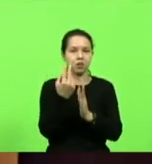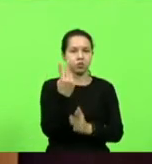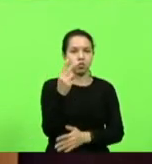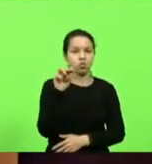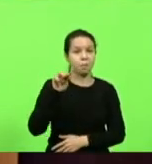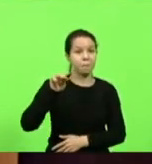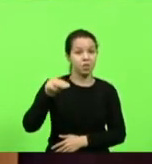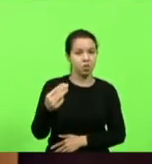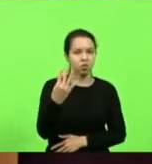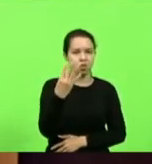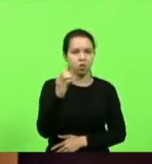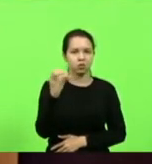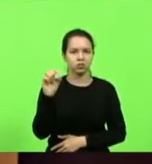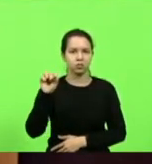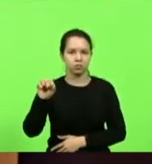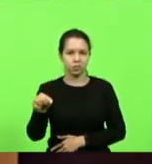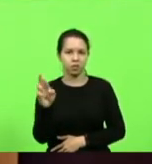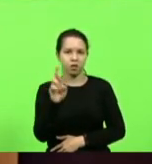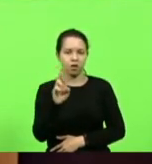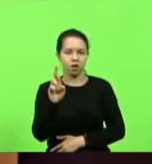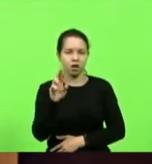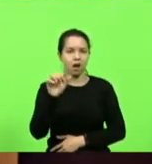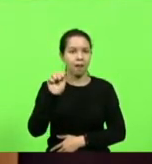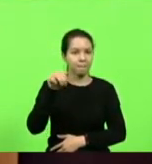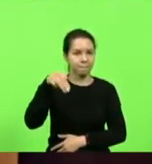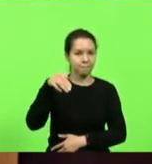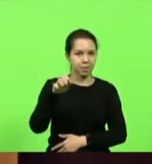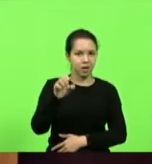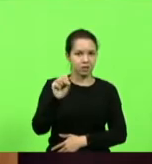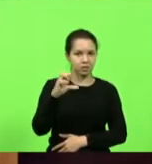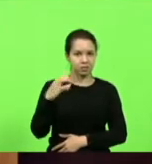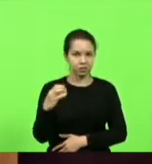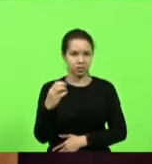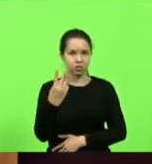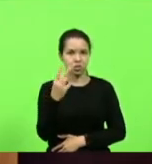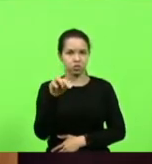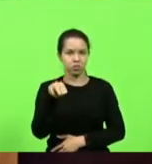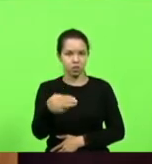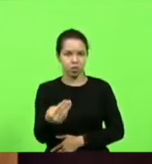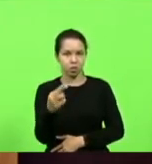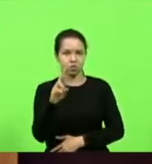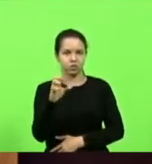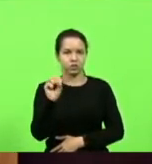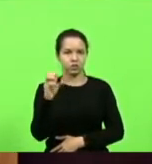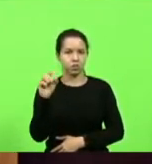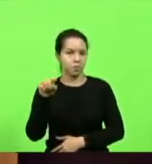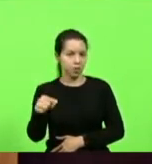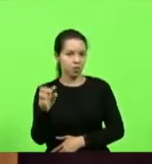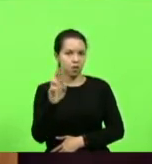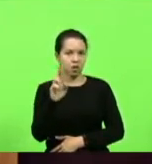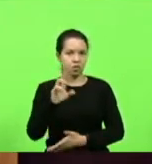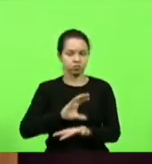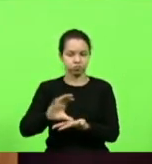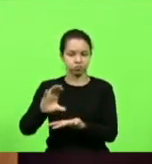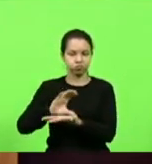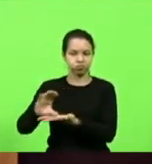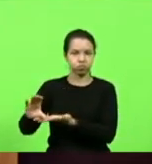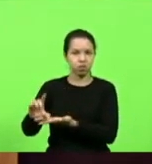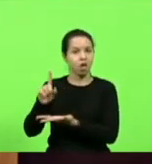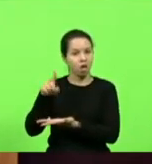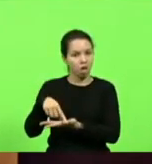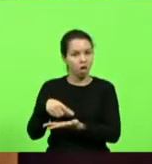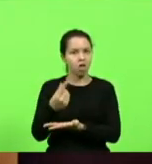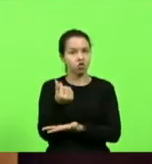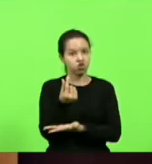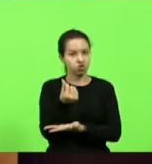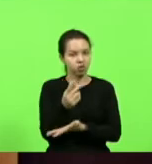R$ 2.400.000. Na AMESC, entregamos R$ 1.200.000. Esses recursos são emendas parlamentares que